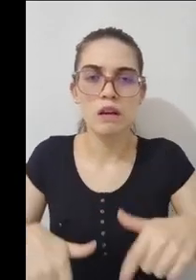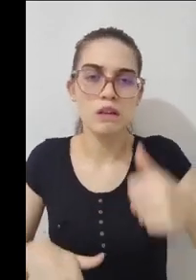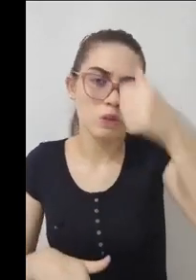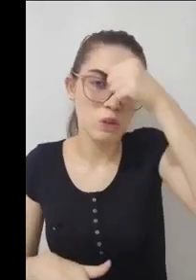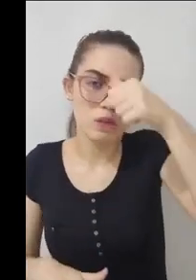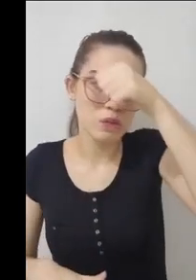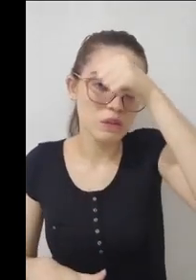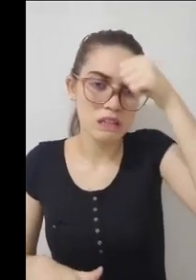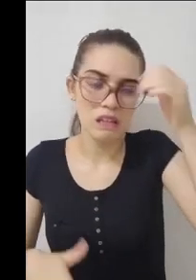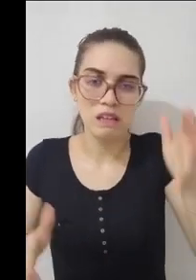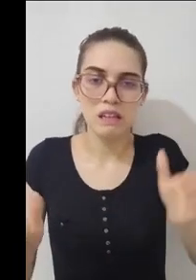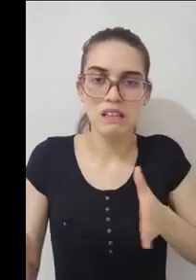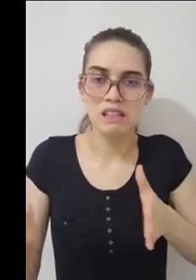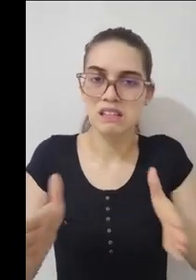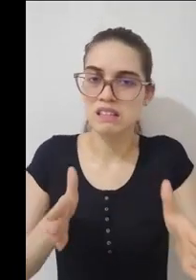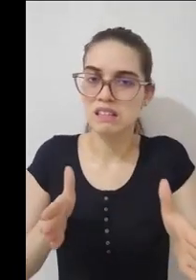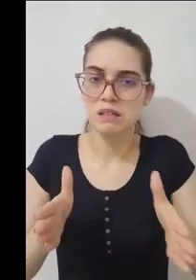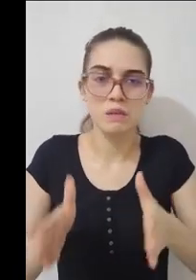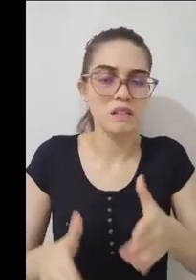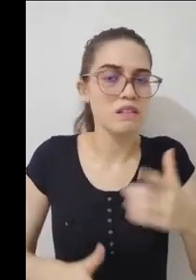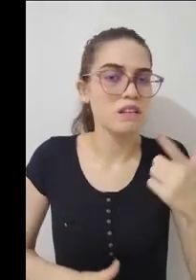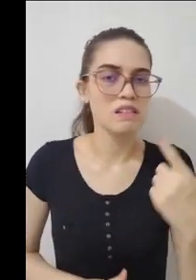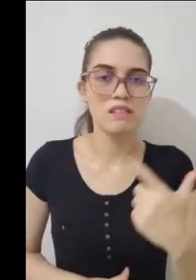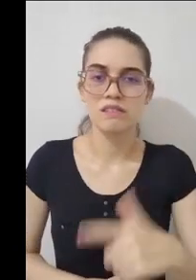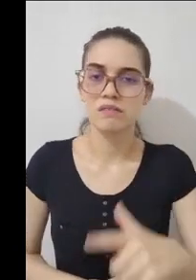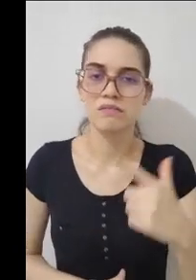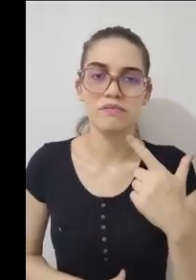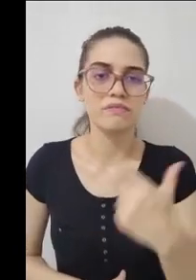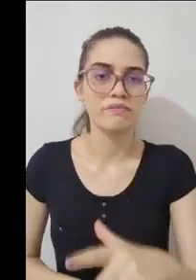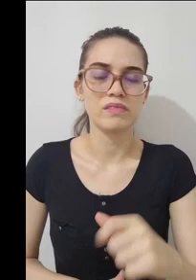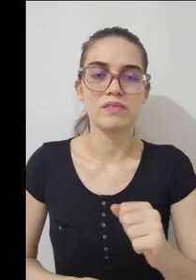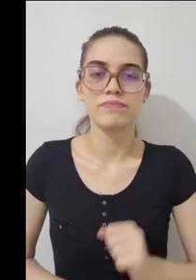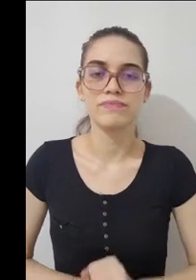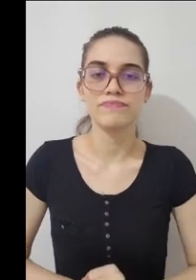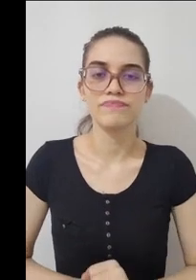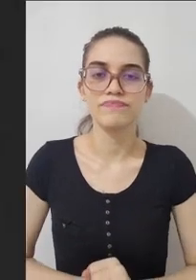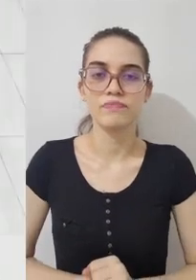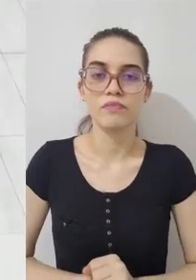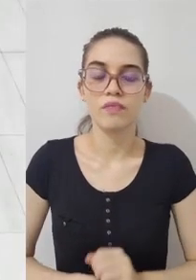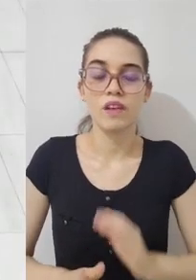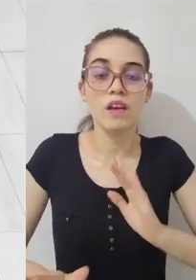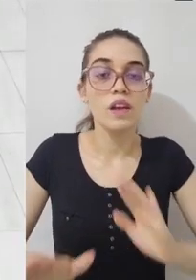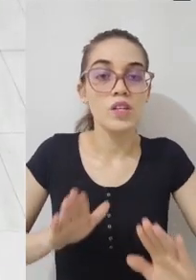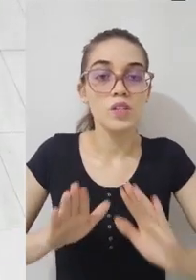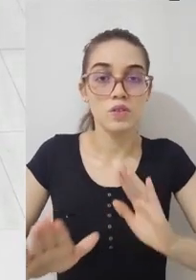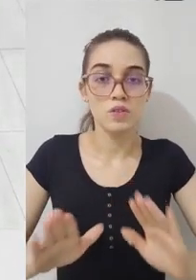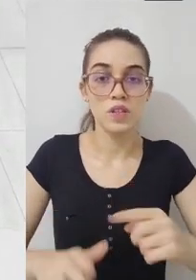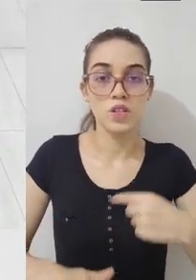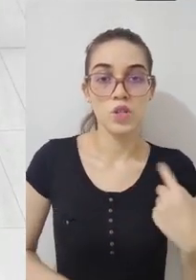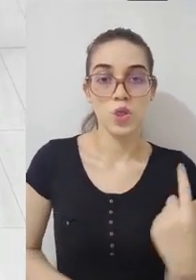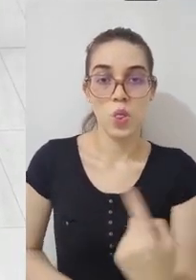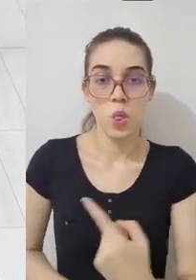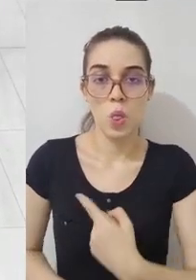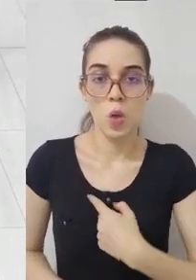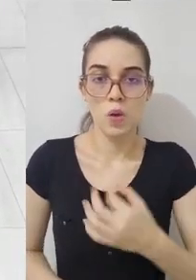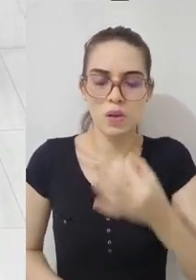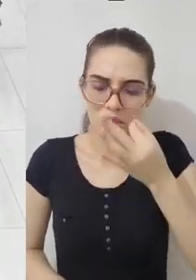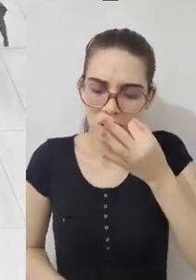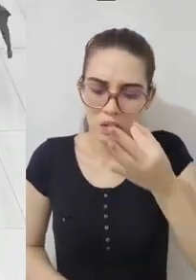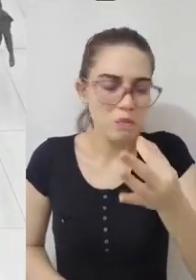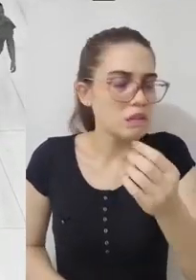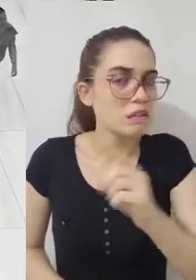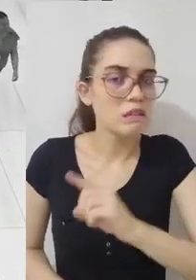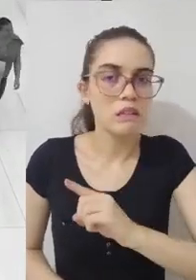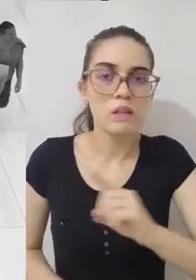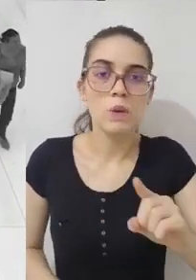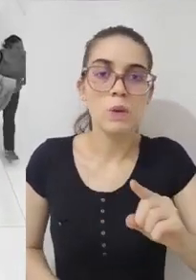nos hospitais, em canto nenhum. Não são nada de adaptado para a gente. Às vezes, nos acostumamos com a nossa rotina que